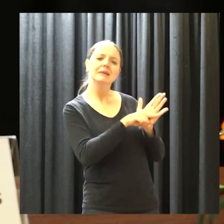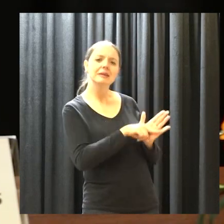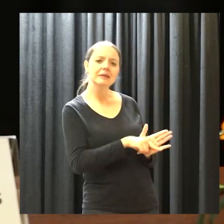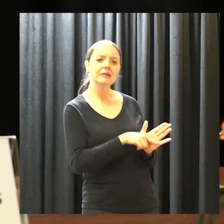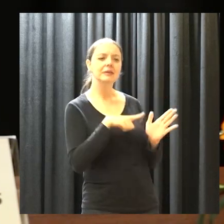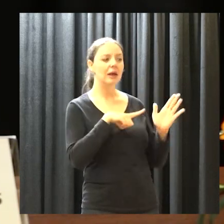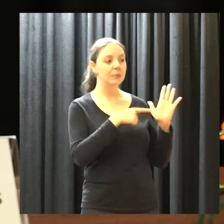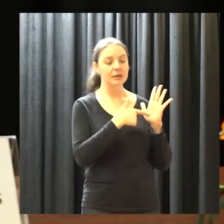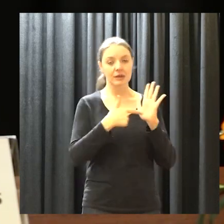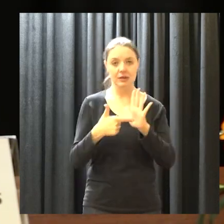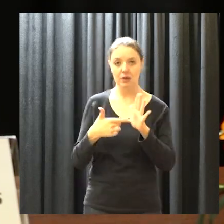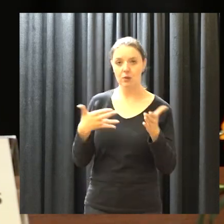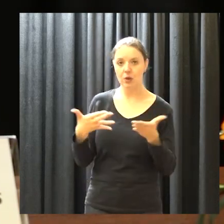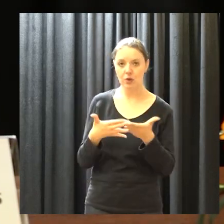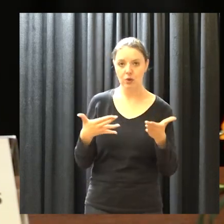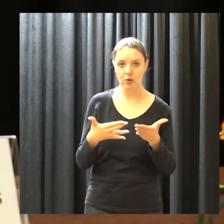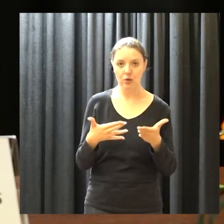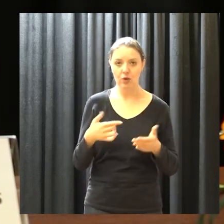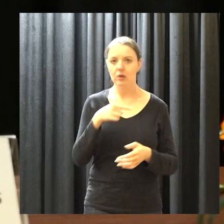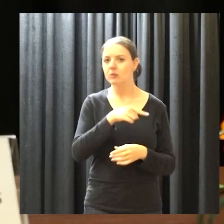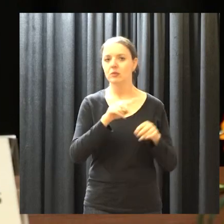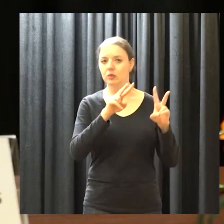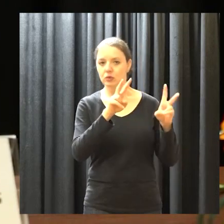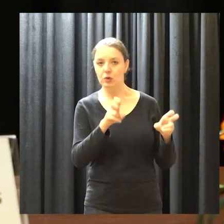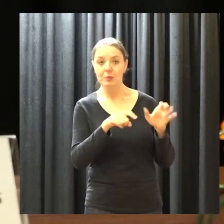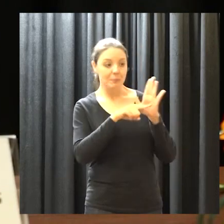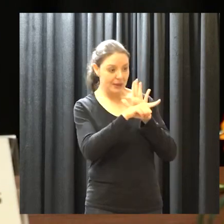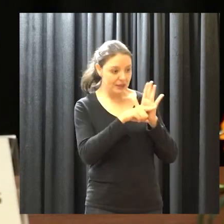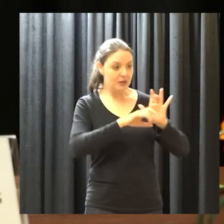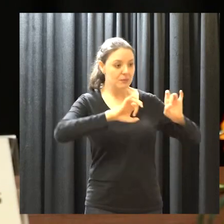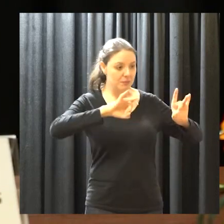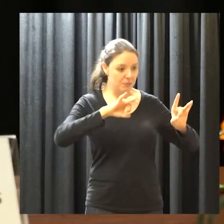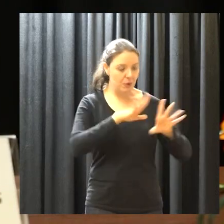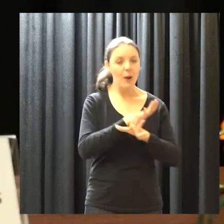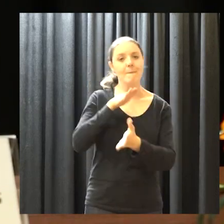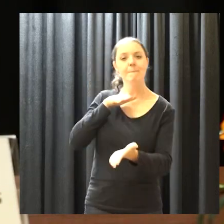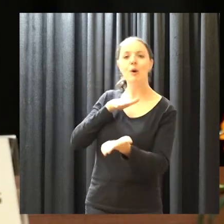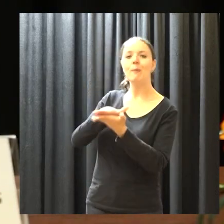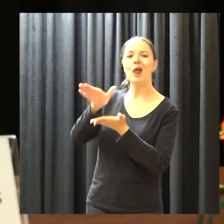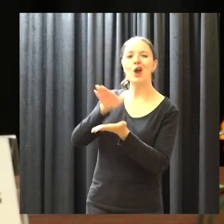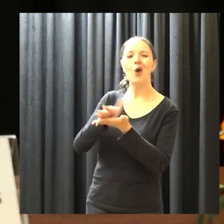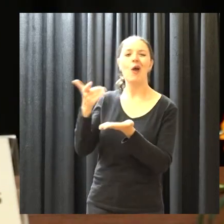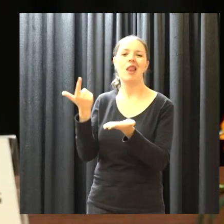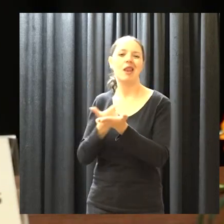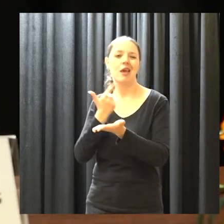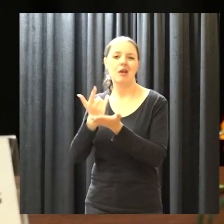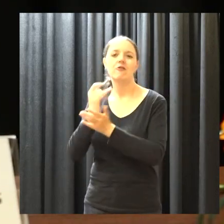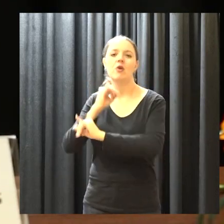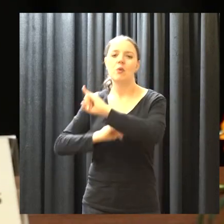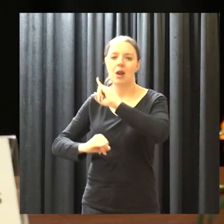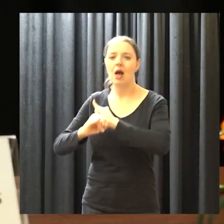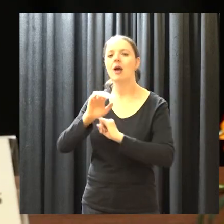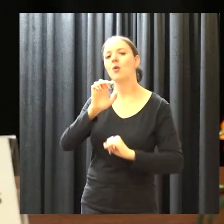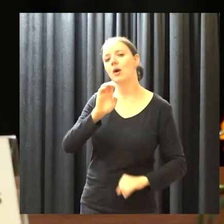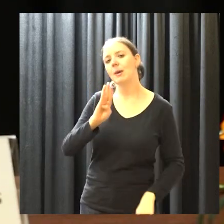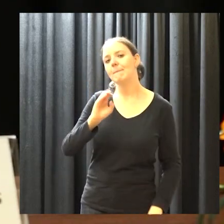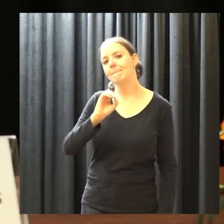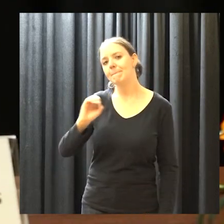que é um e-book. Eu queria falar de um e-book que resultou de uma atividade de pesquisa de extensão que